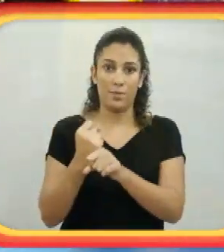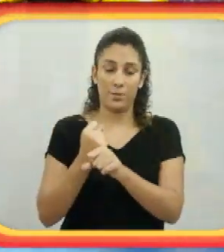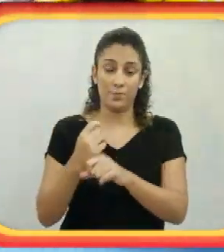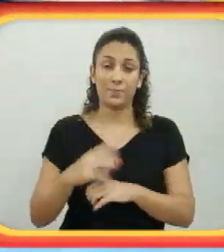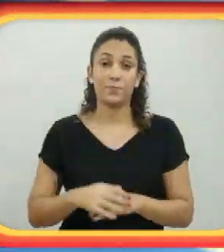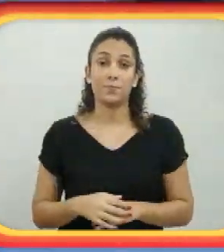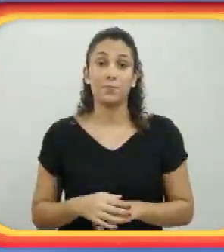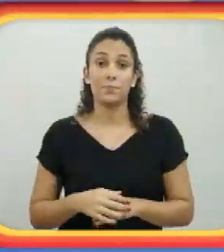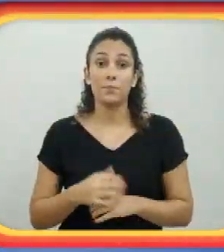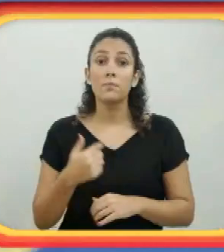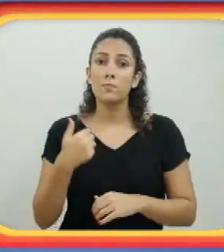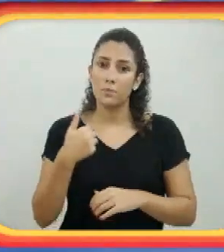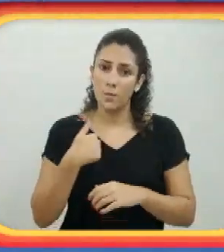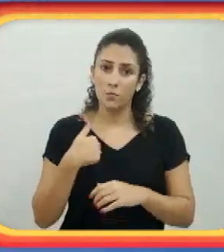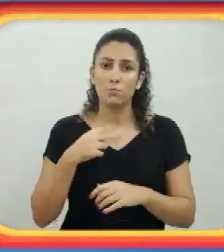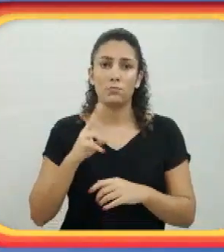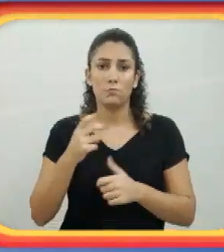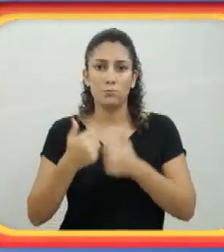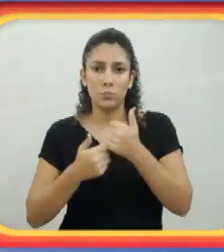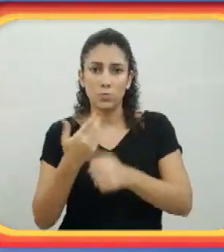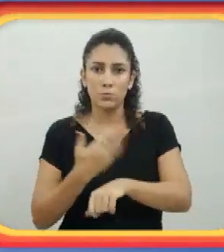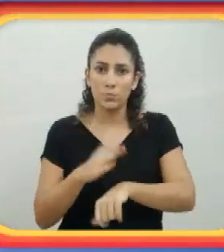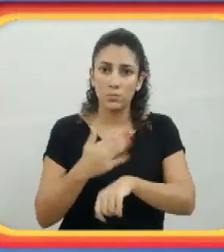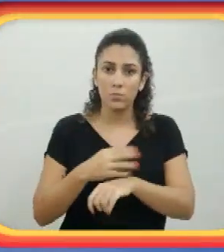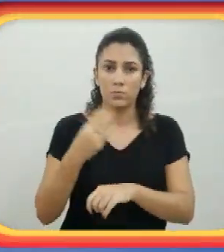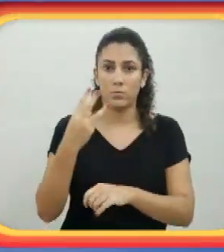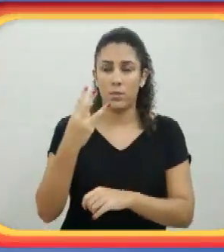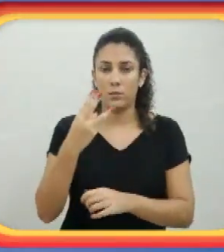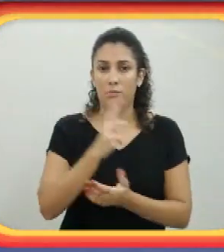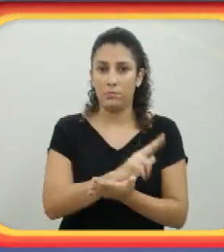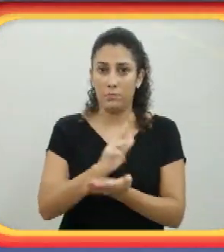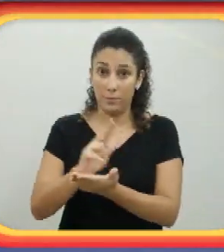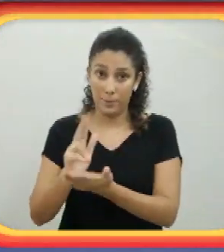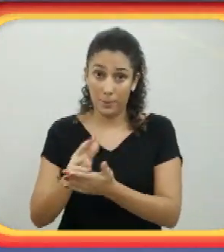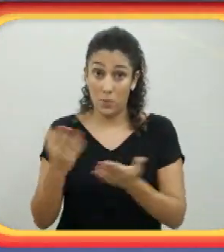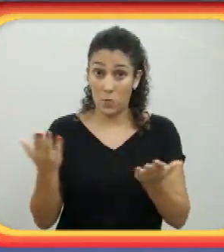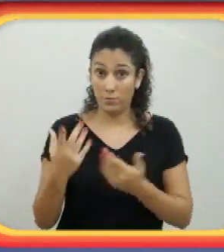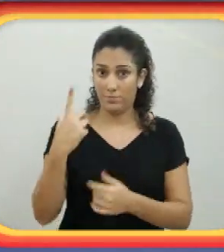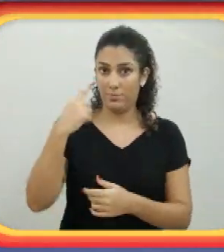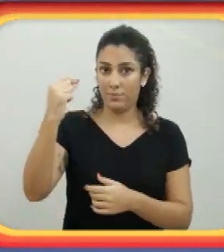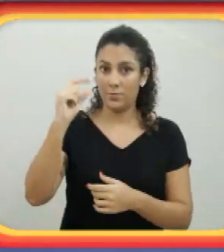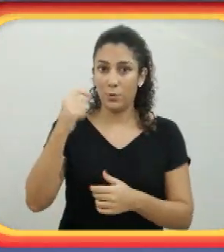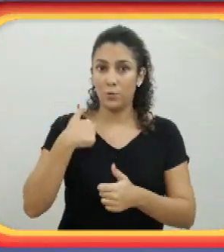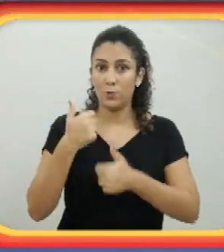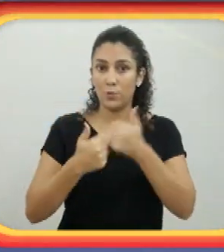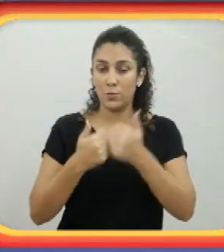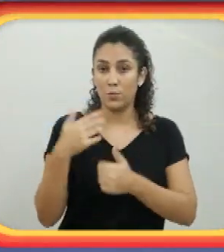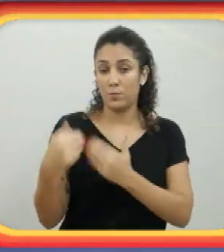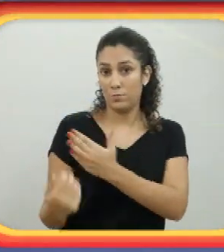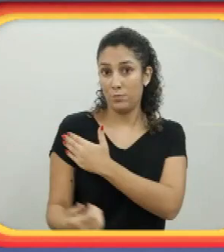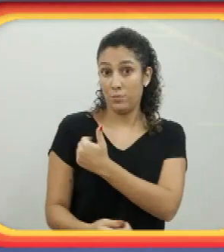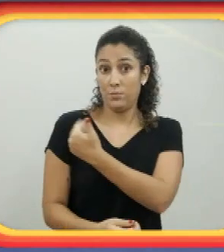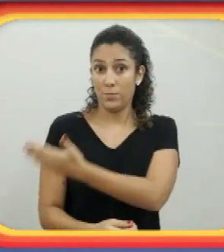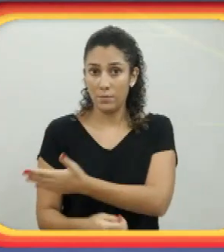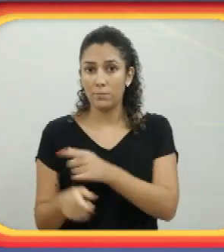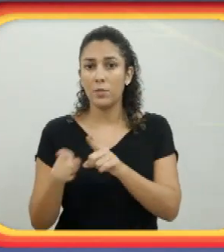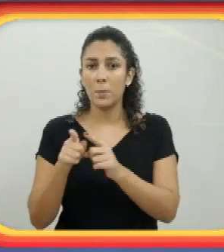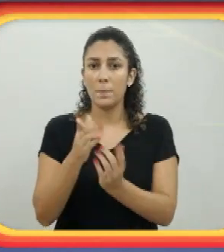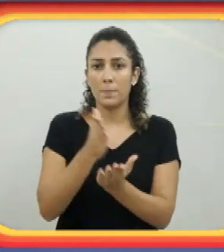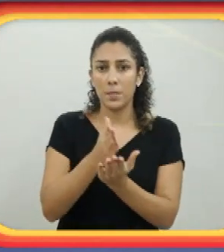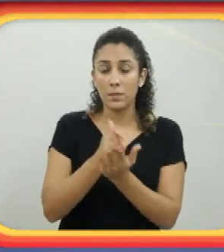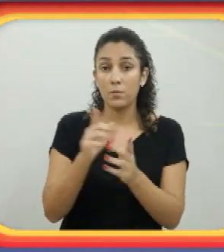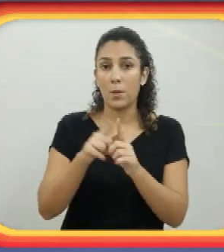2007 e estou integrando a Seleção Brasileira já há 12 anos. Eu jogo nas 3 posições, né? Hoje na Seleção Brasileira eu jogo na